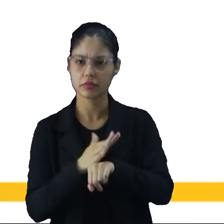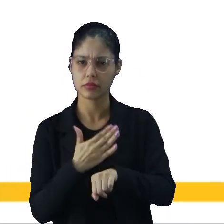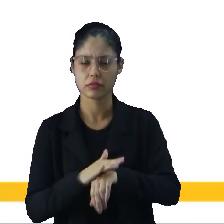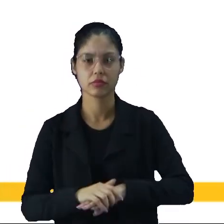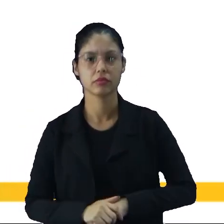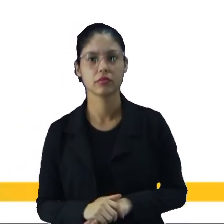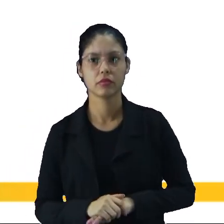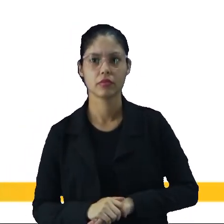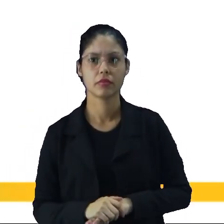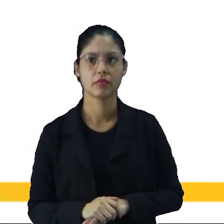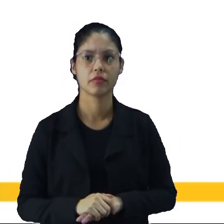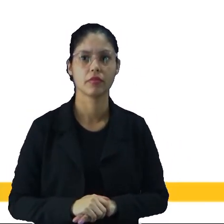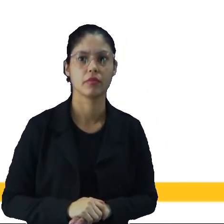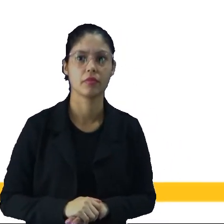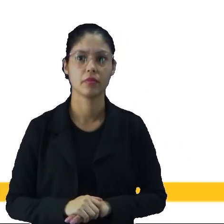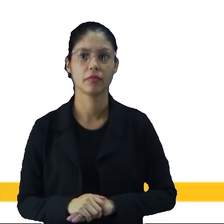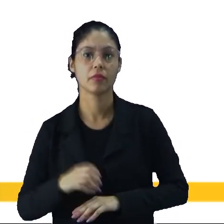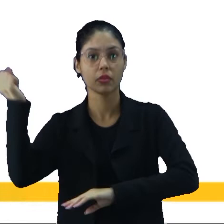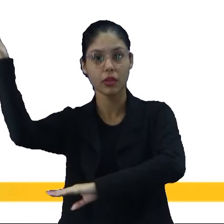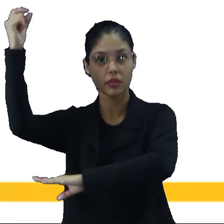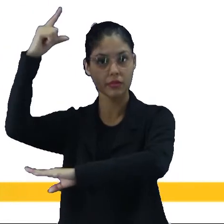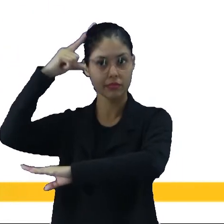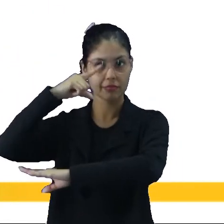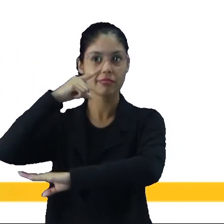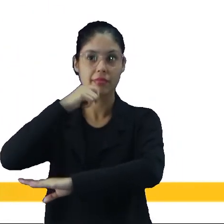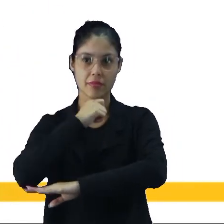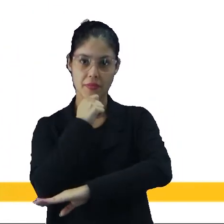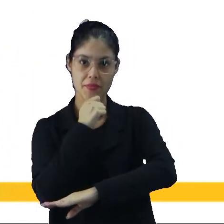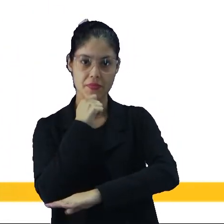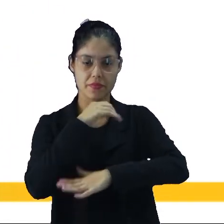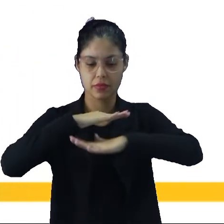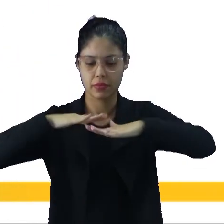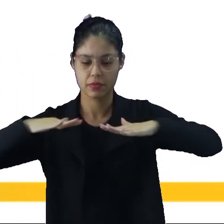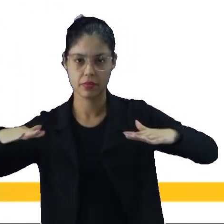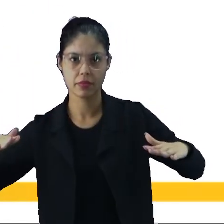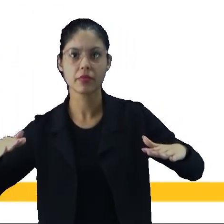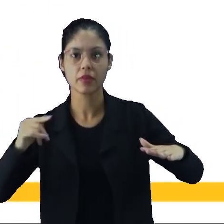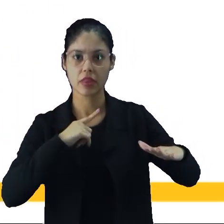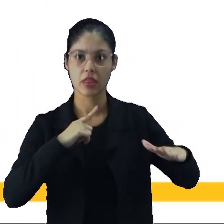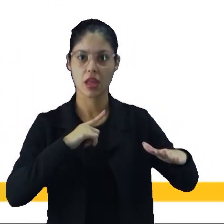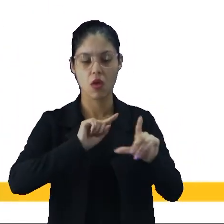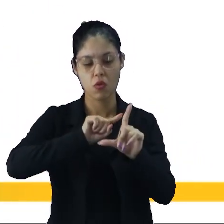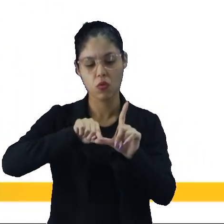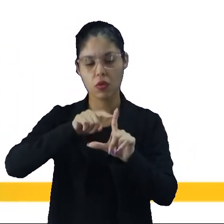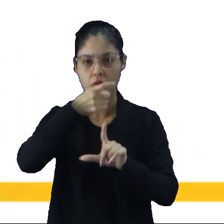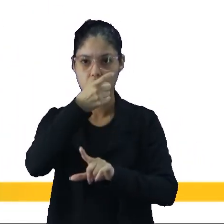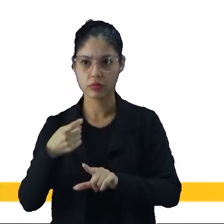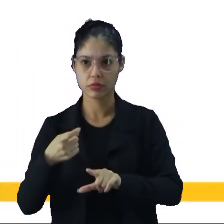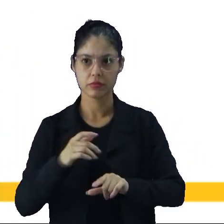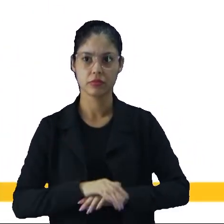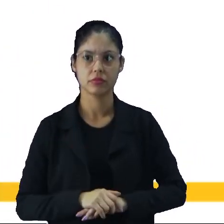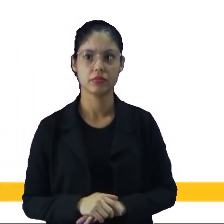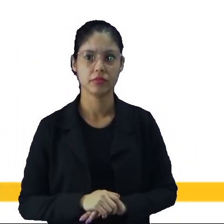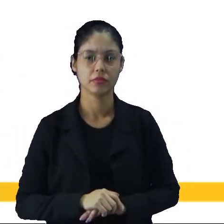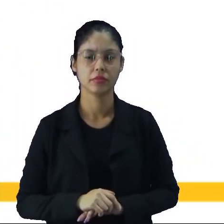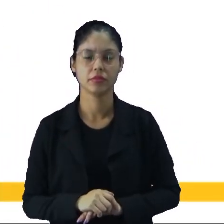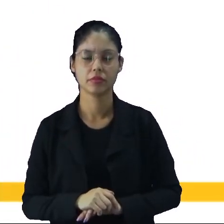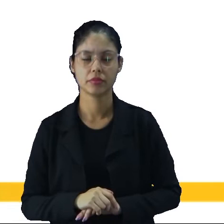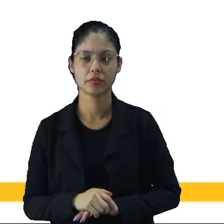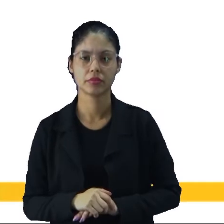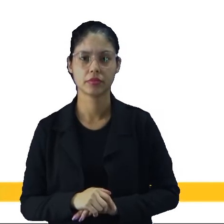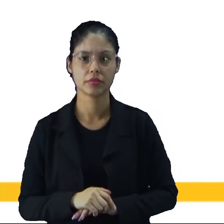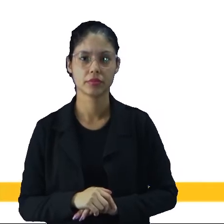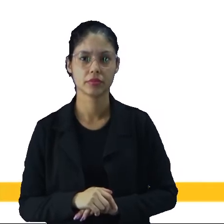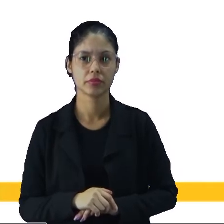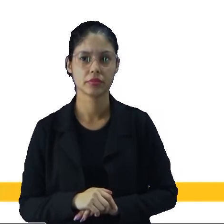praticar? Raios de luz solar estão atingindo a superfície de um lago, formando um ângulo X. Tá aqui, ó. Raios de luz